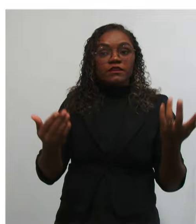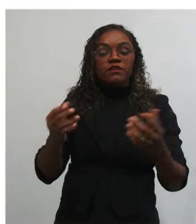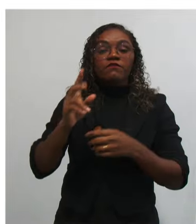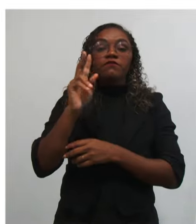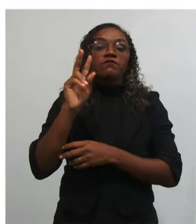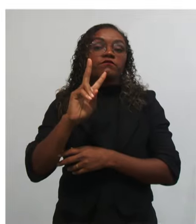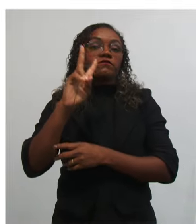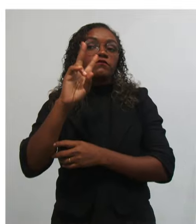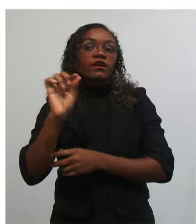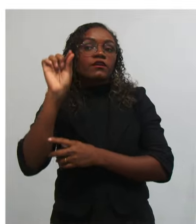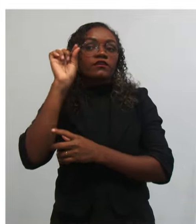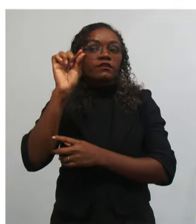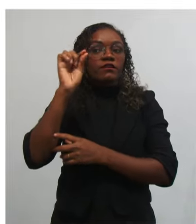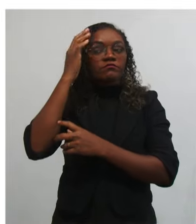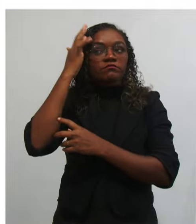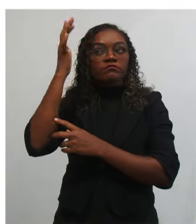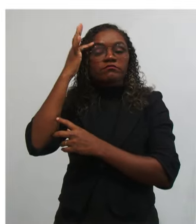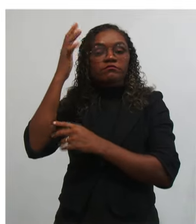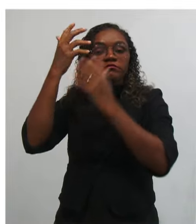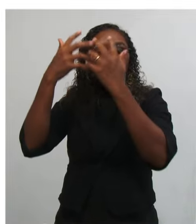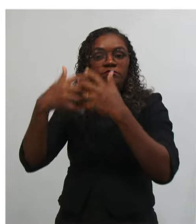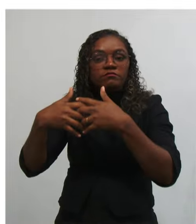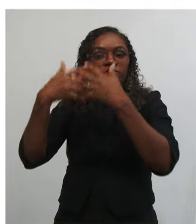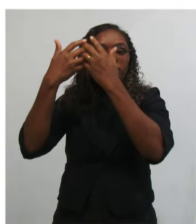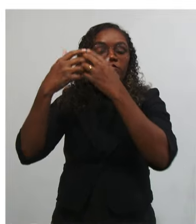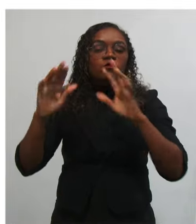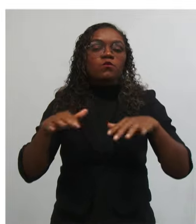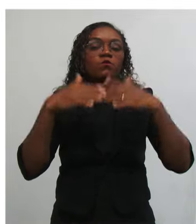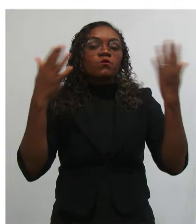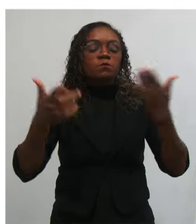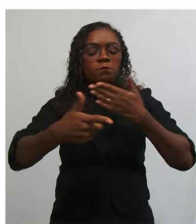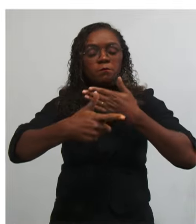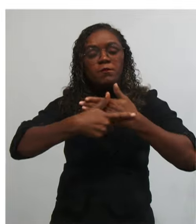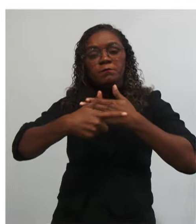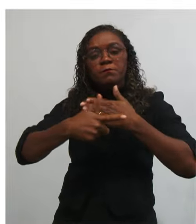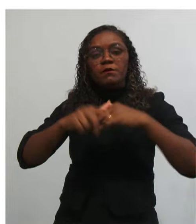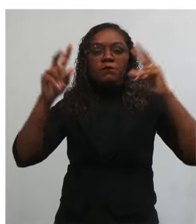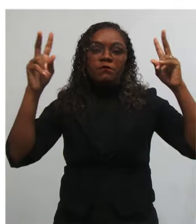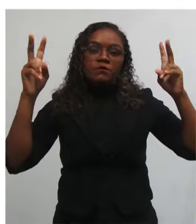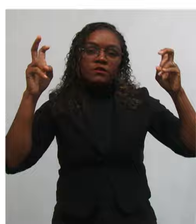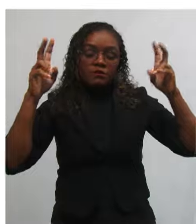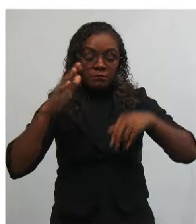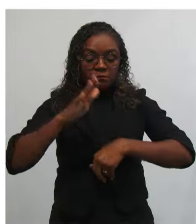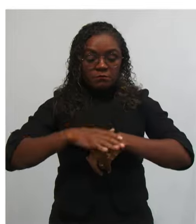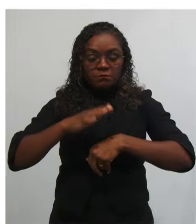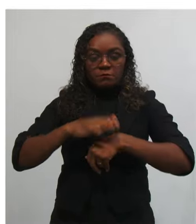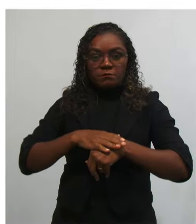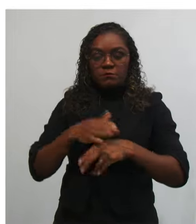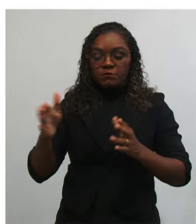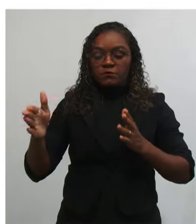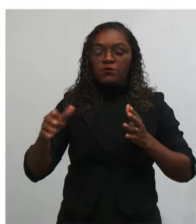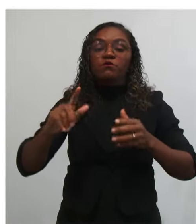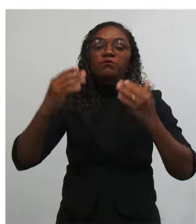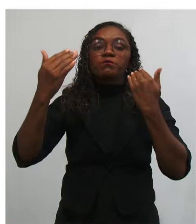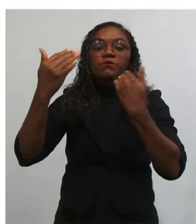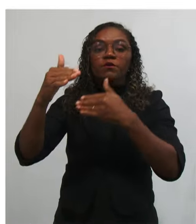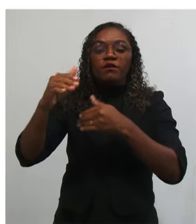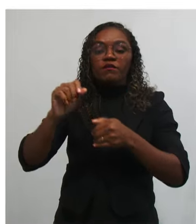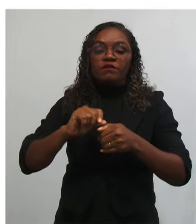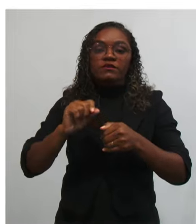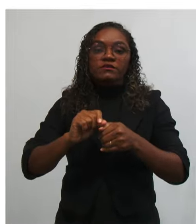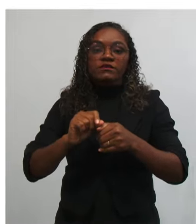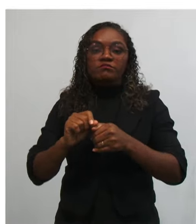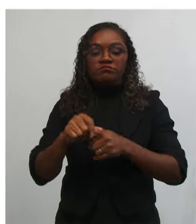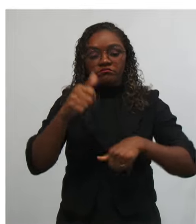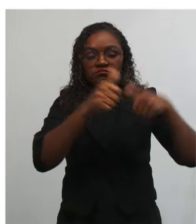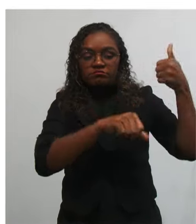refletir já de início é qual é o nosso papel no momento de avaliar os nossos alunos